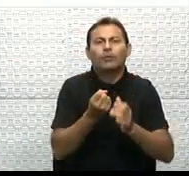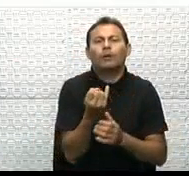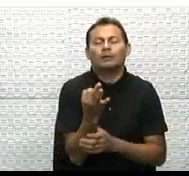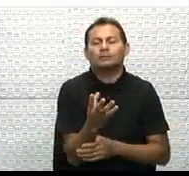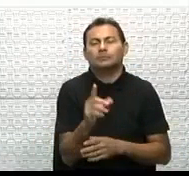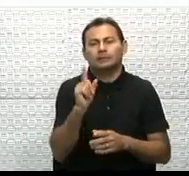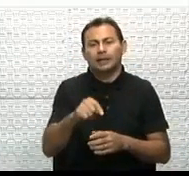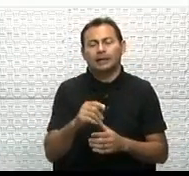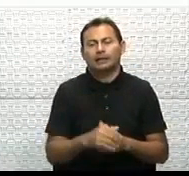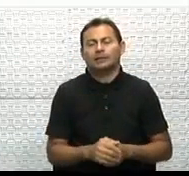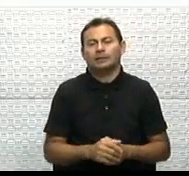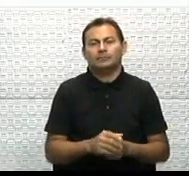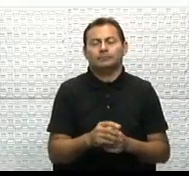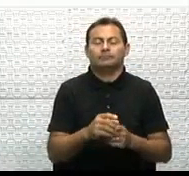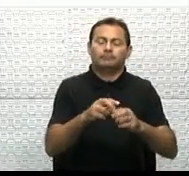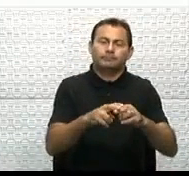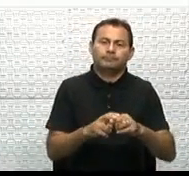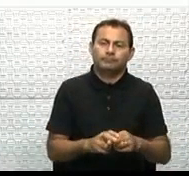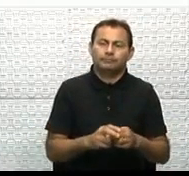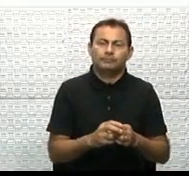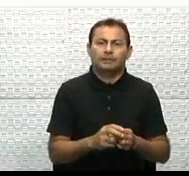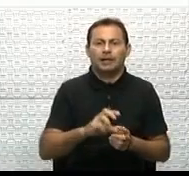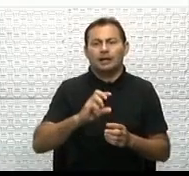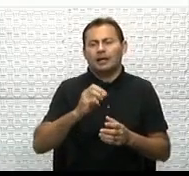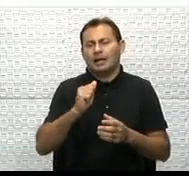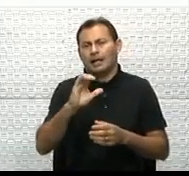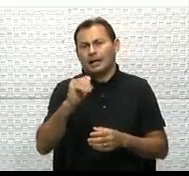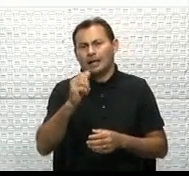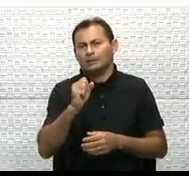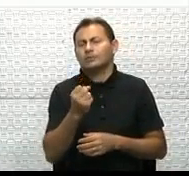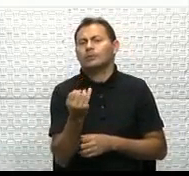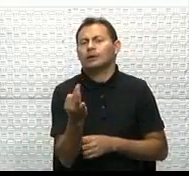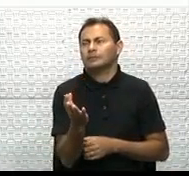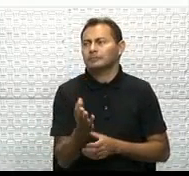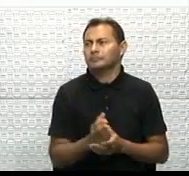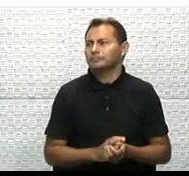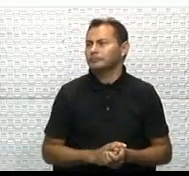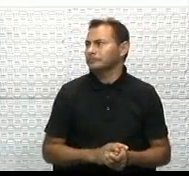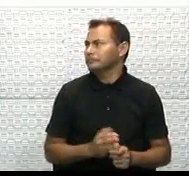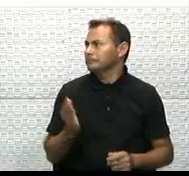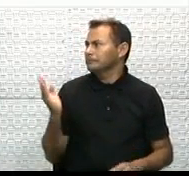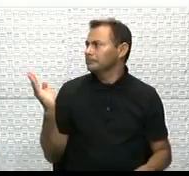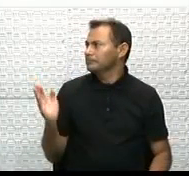e quanto que é devido ao acaso?